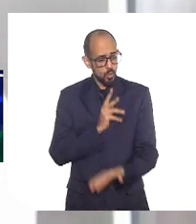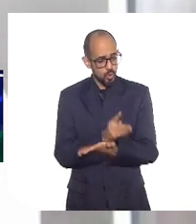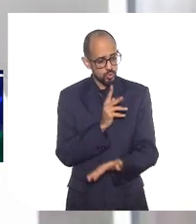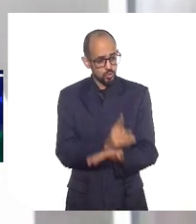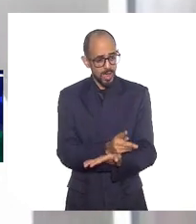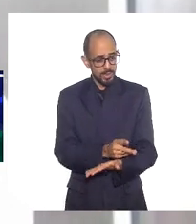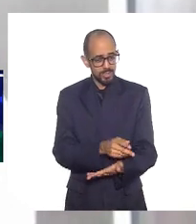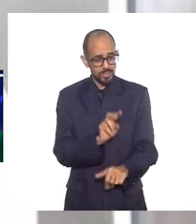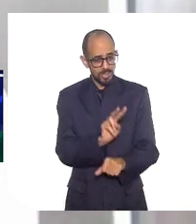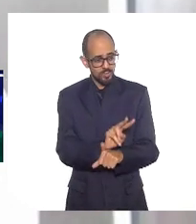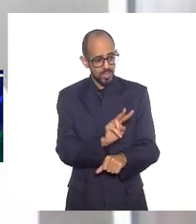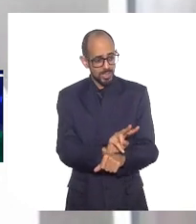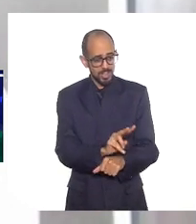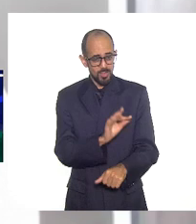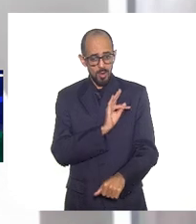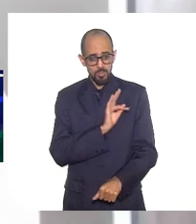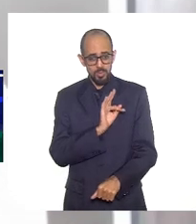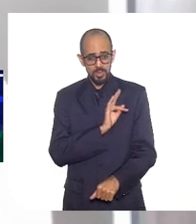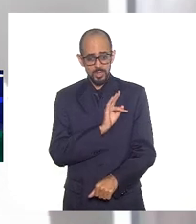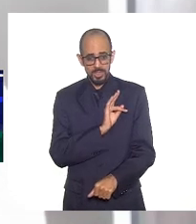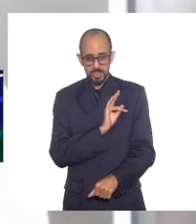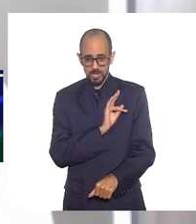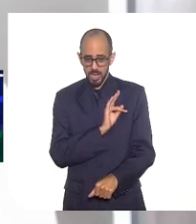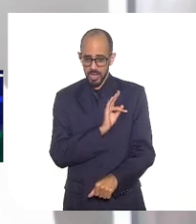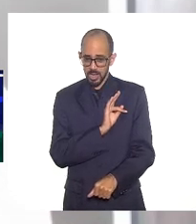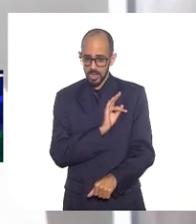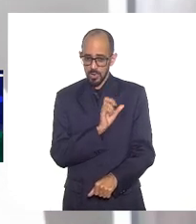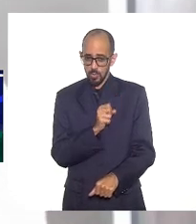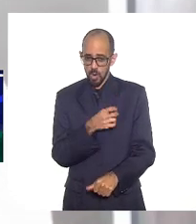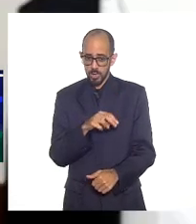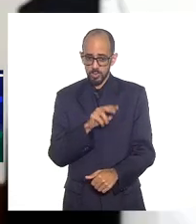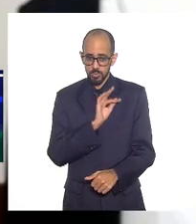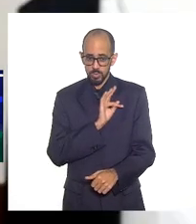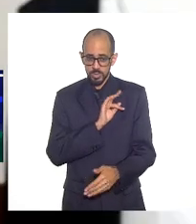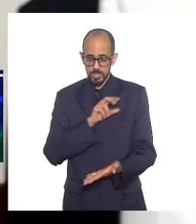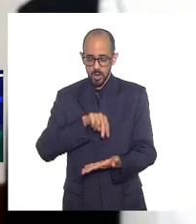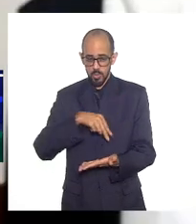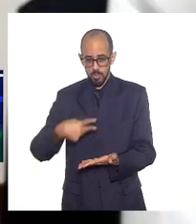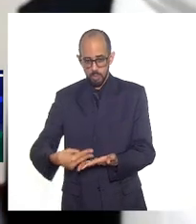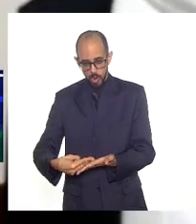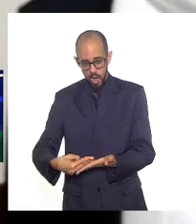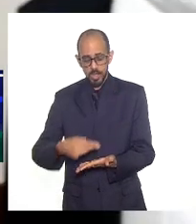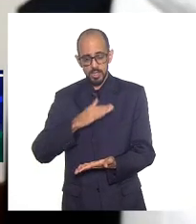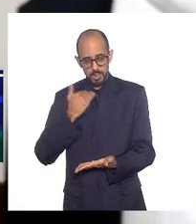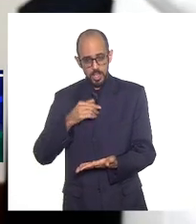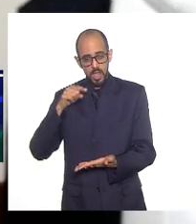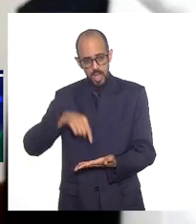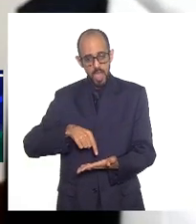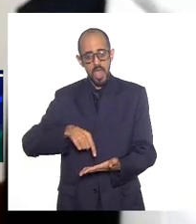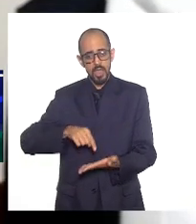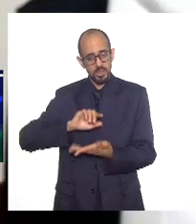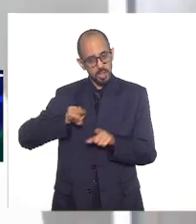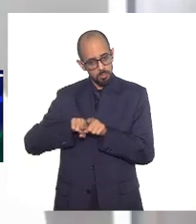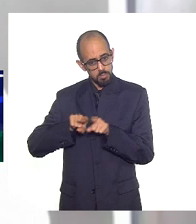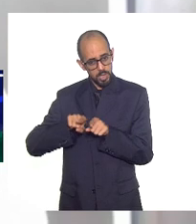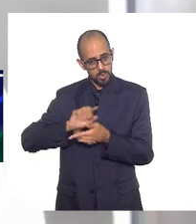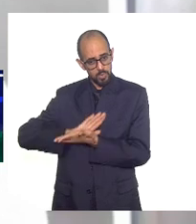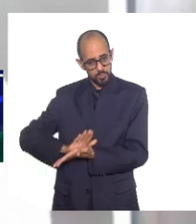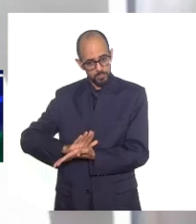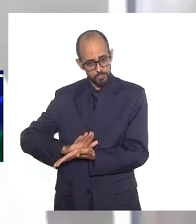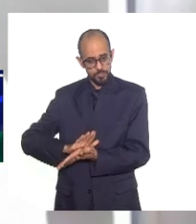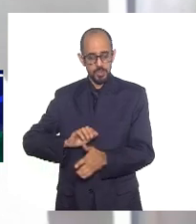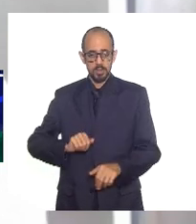nossos policiais. Sinto muito quando um policial tomba, acho muito covarde. Enfim, presidente, já